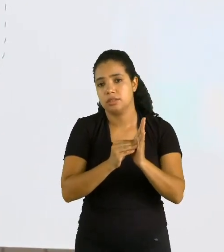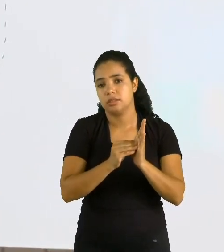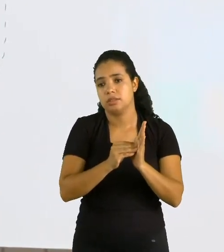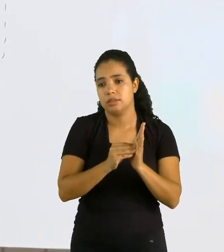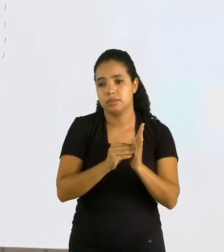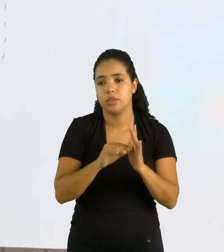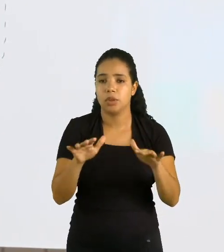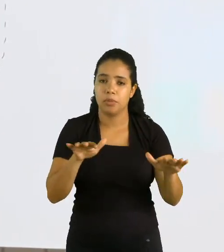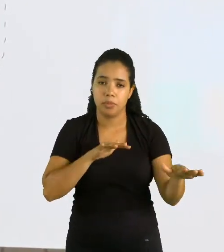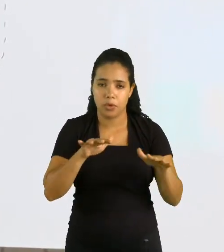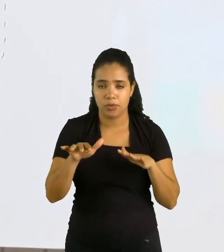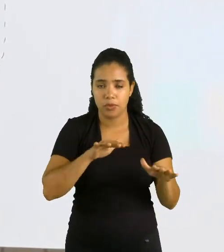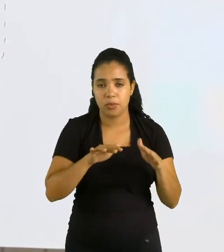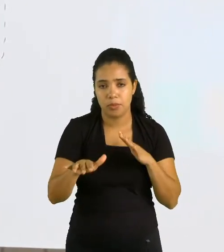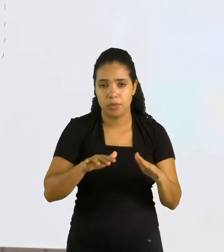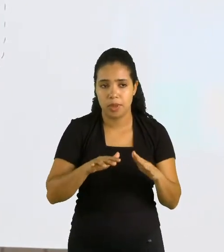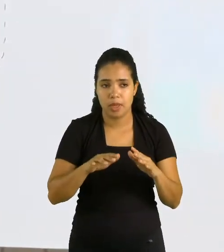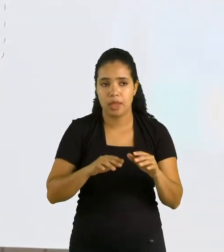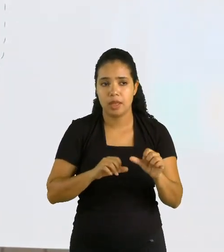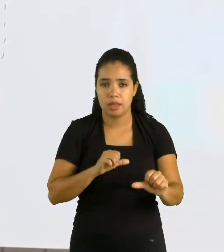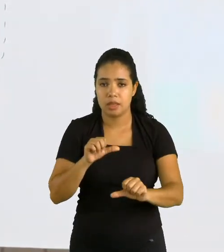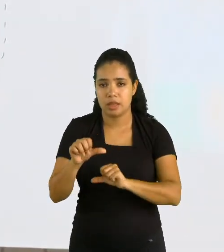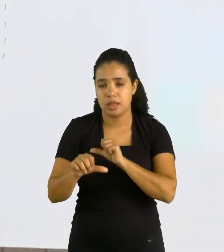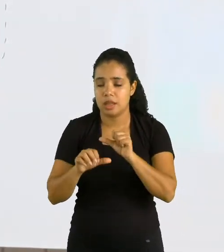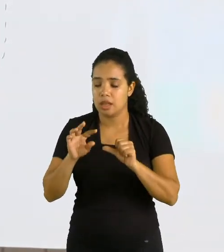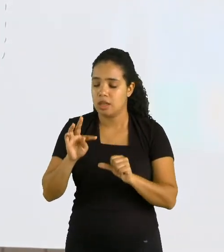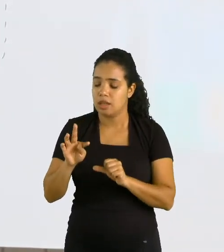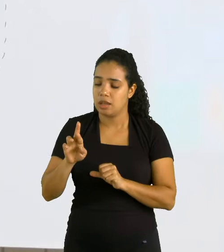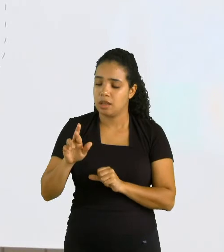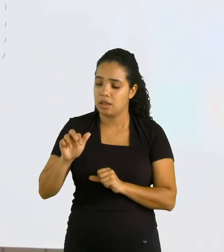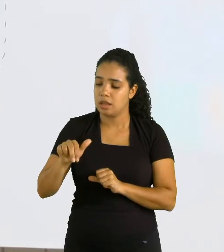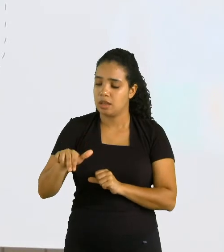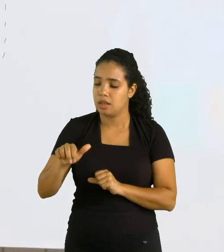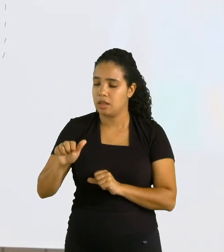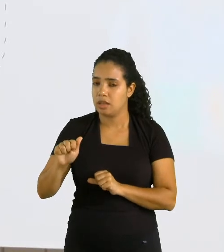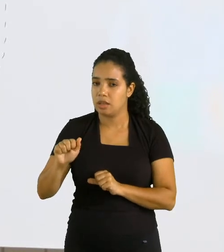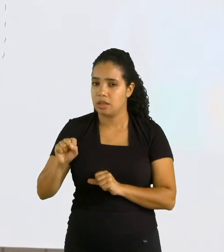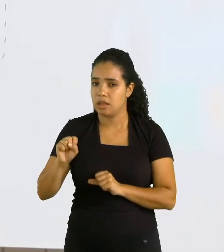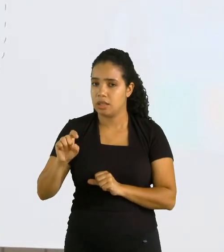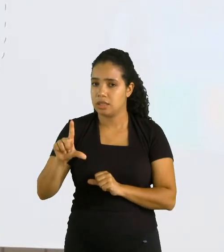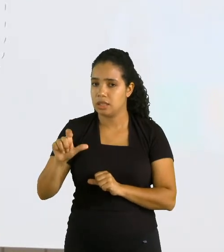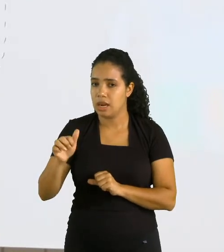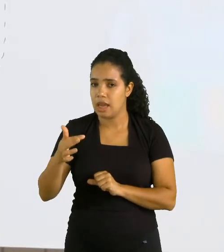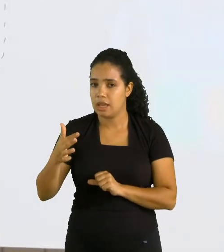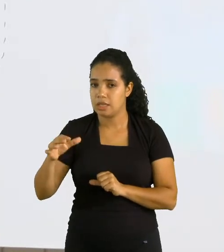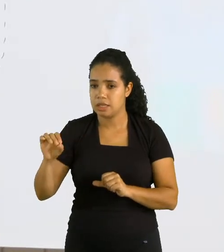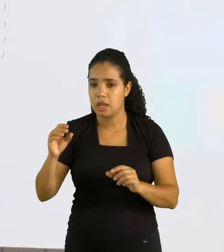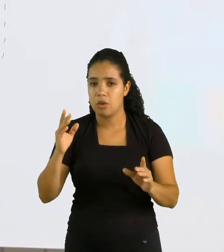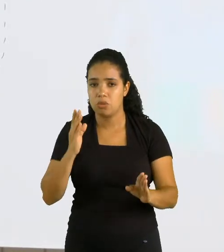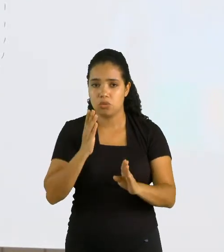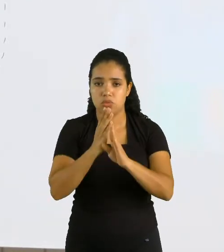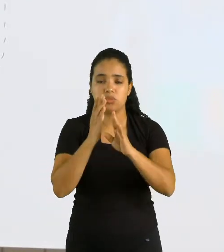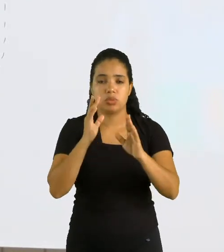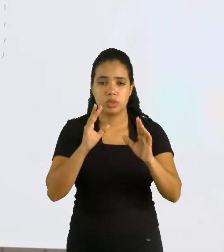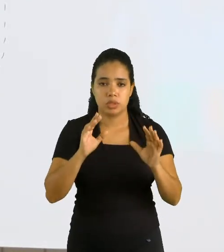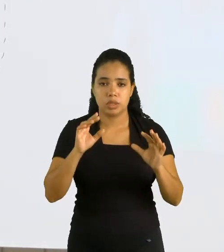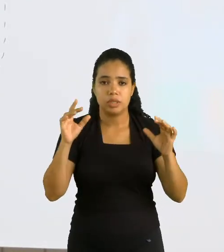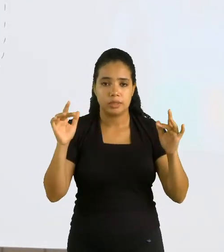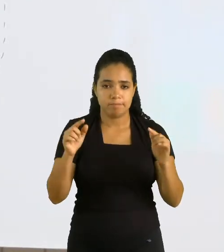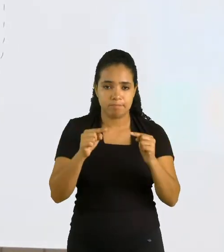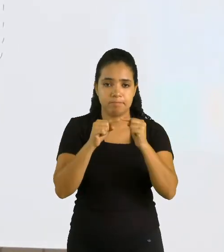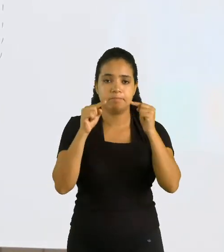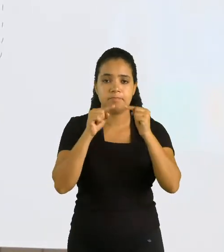o movimento de translação, né, o início do movimento de translação coincida com o nosso calendário. E aí,